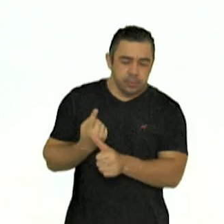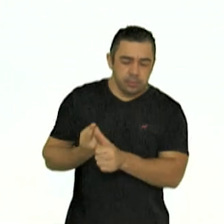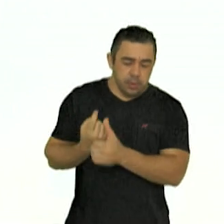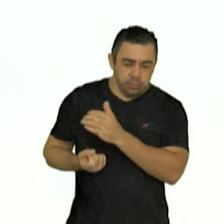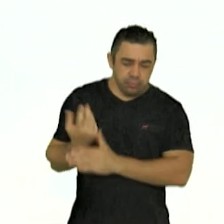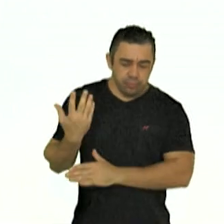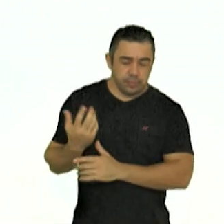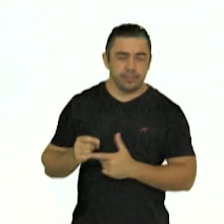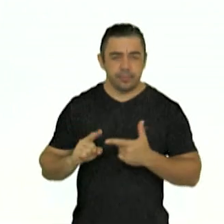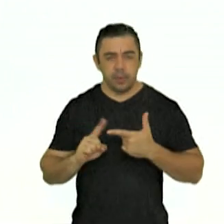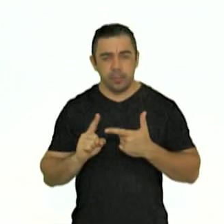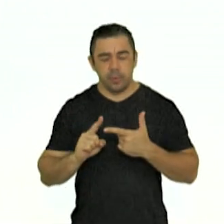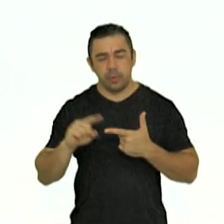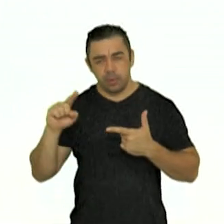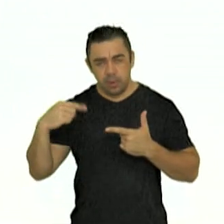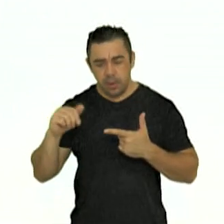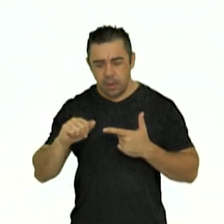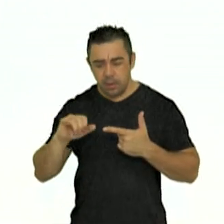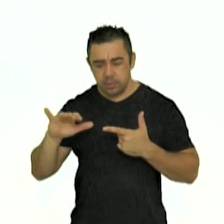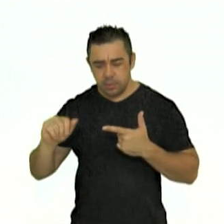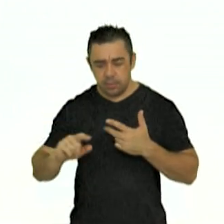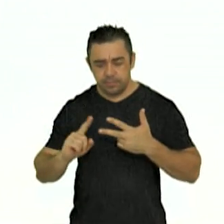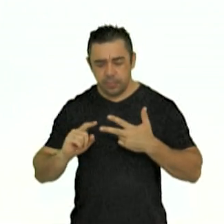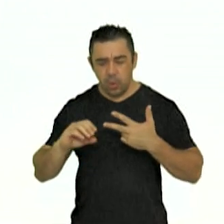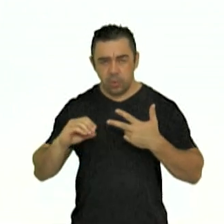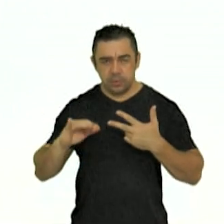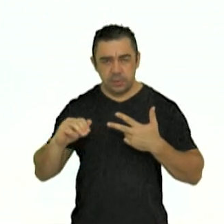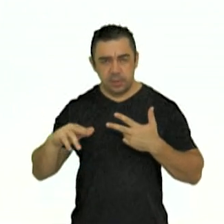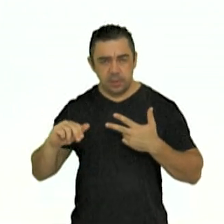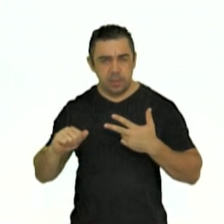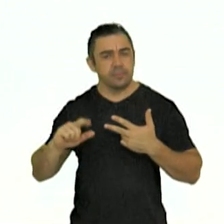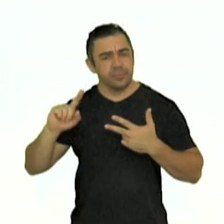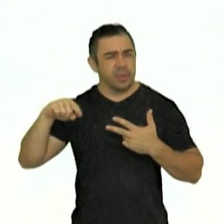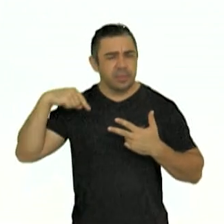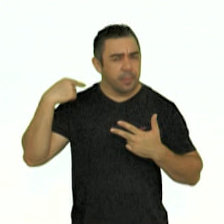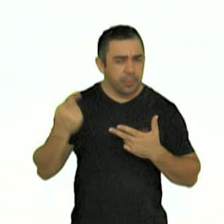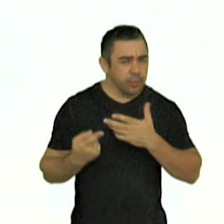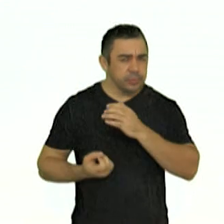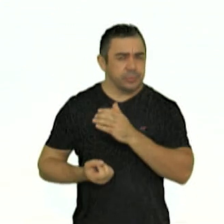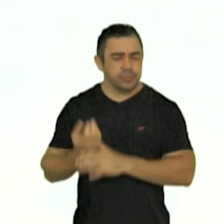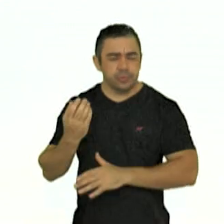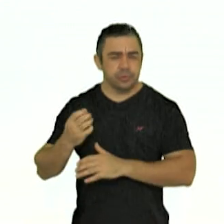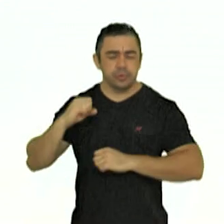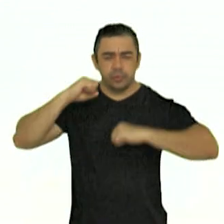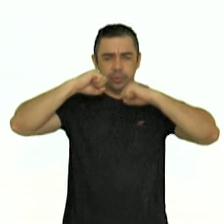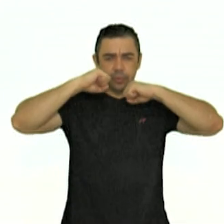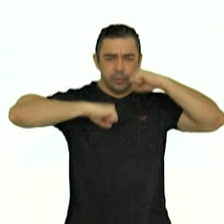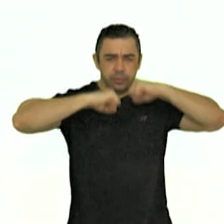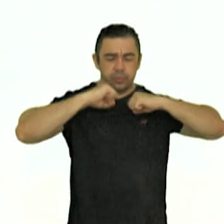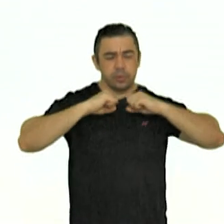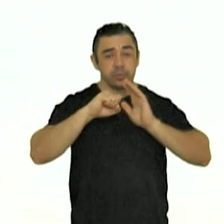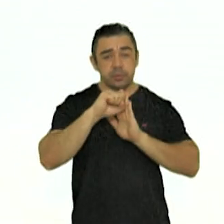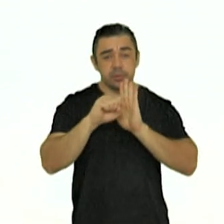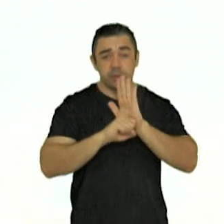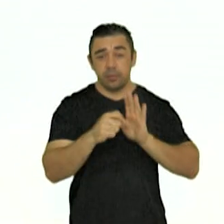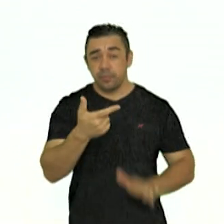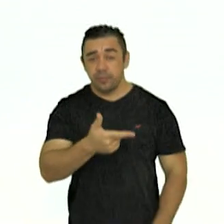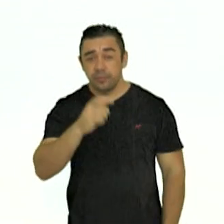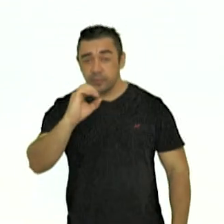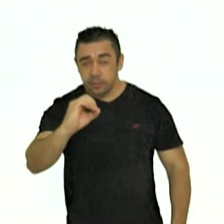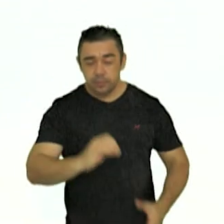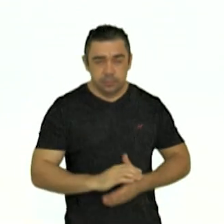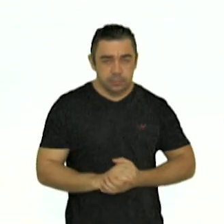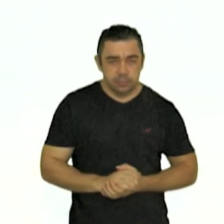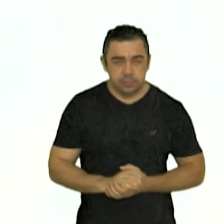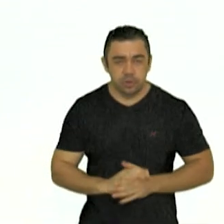da Ásia e Oceania, que tiveram industrialização tardia aí a partir do início do século XX. Tem